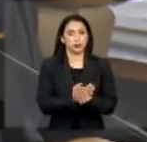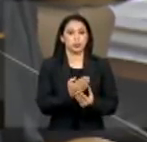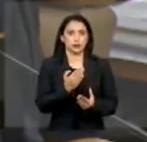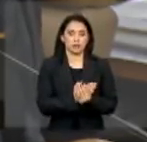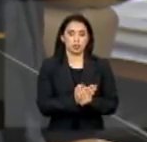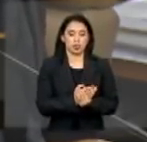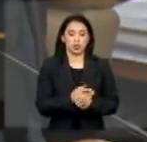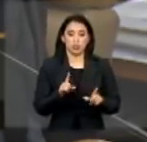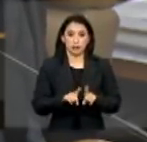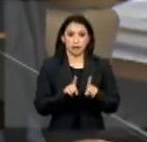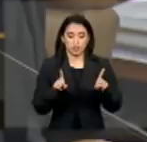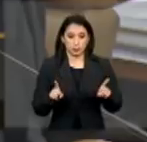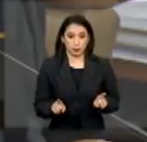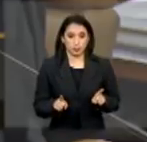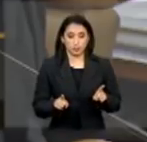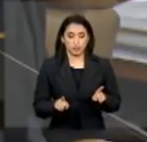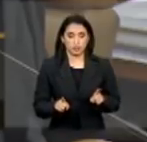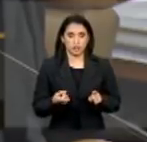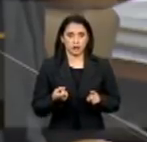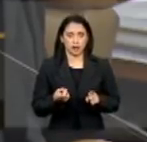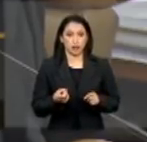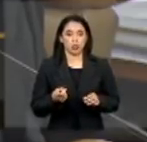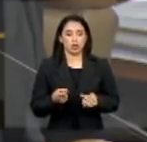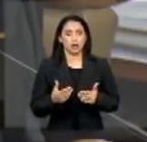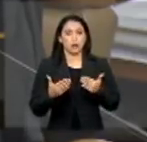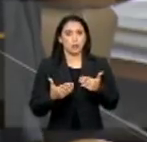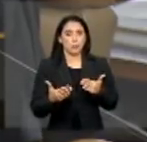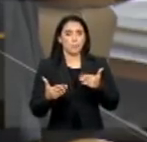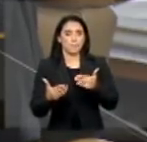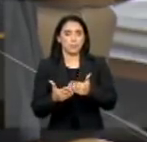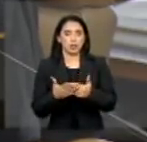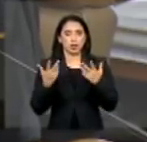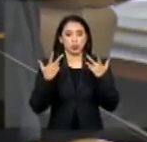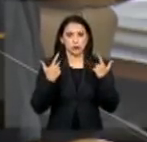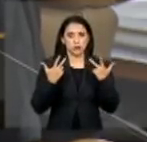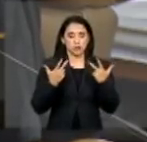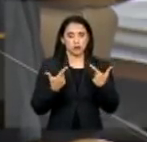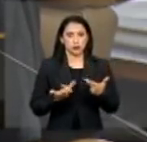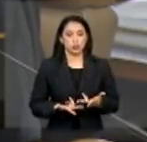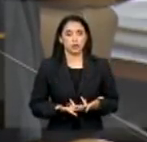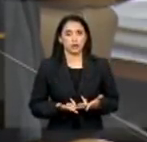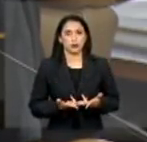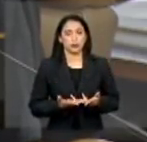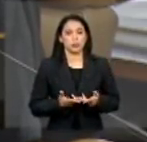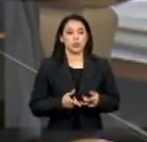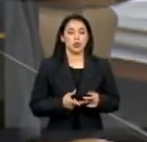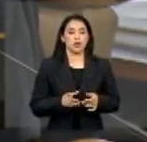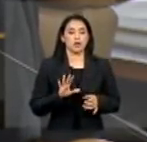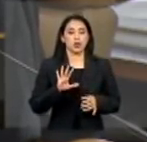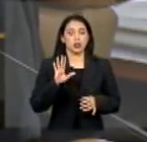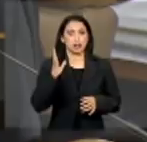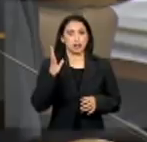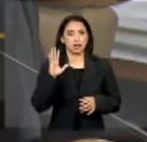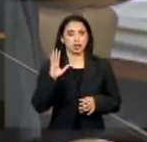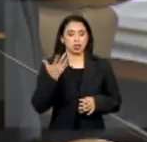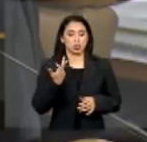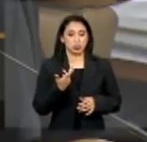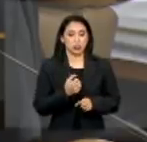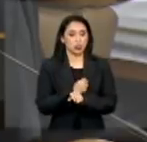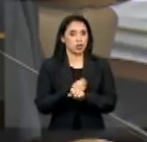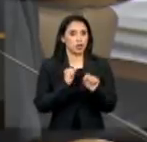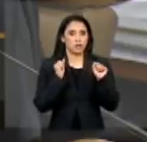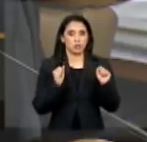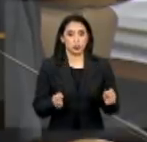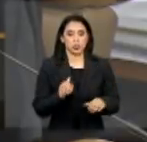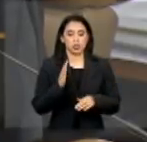portanto embora se trata de prazo comum é de natureza do procedimento processual penal a impossibilidade prática